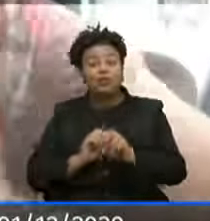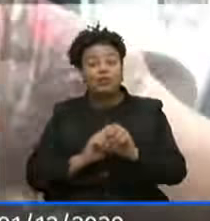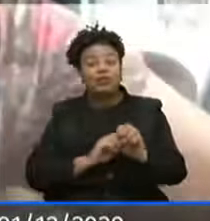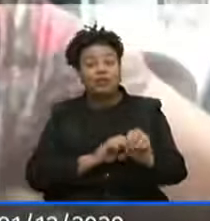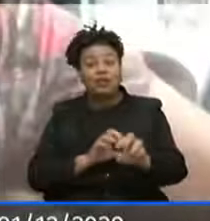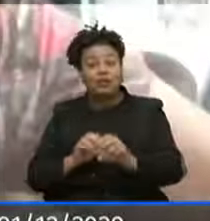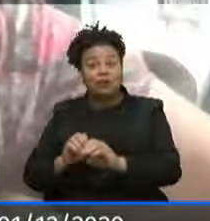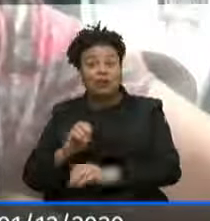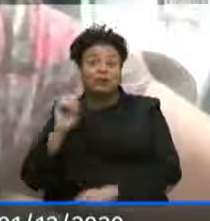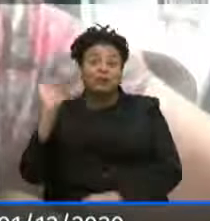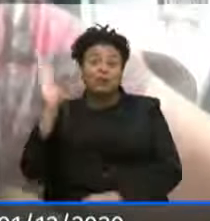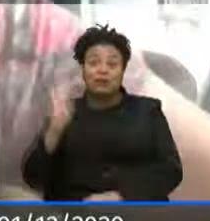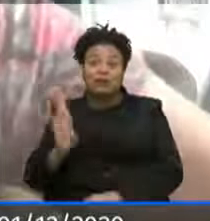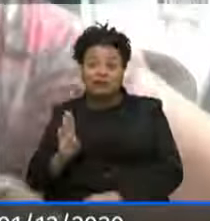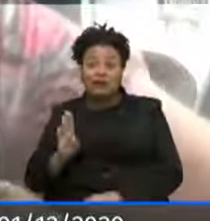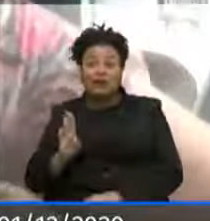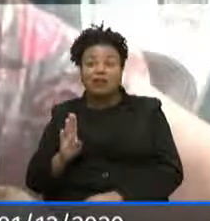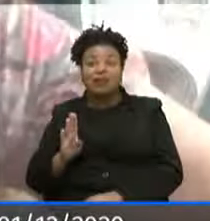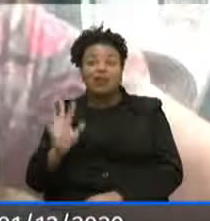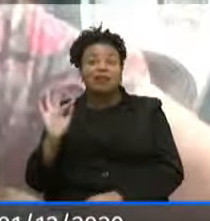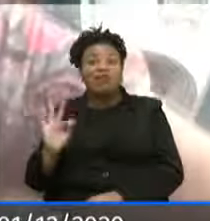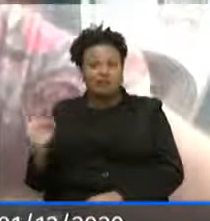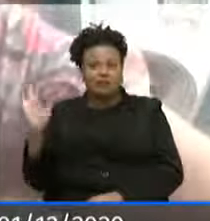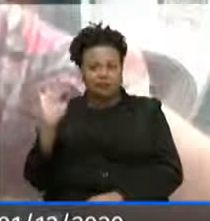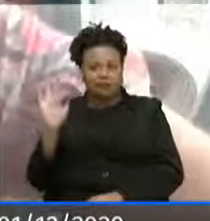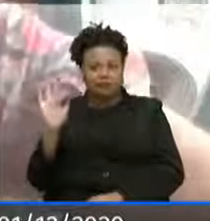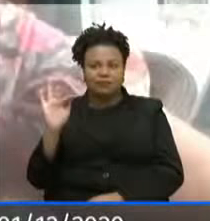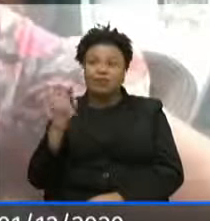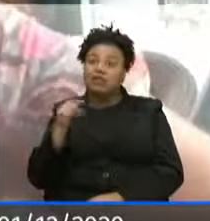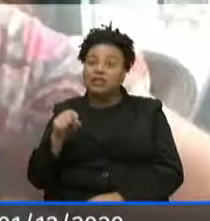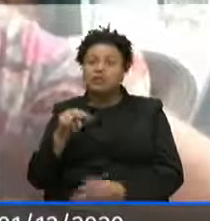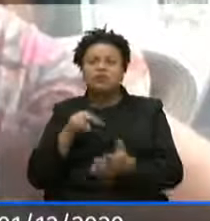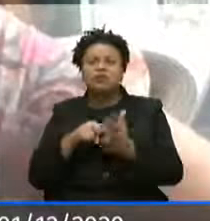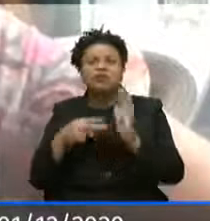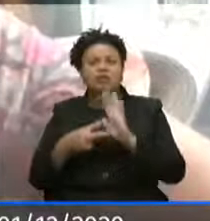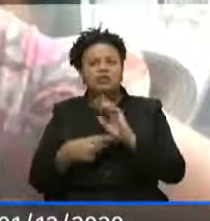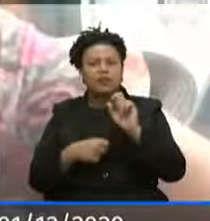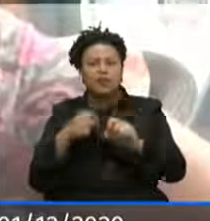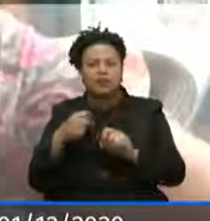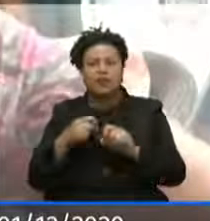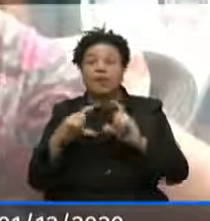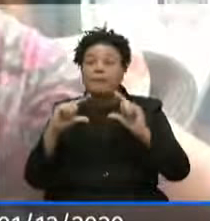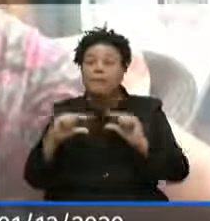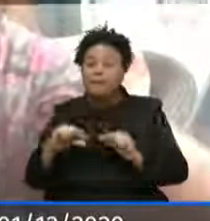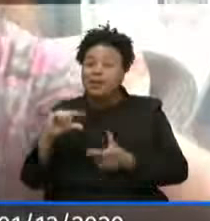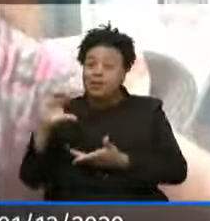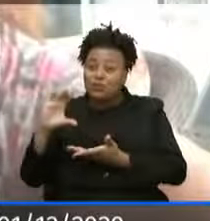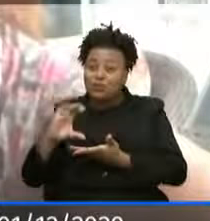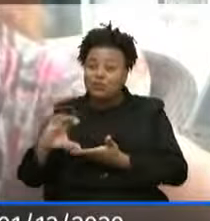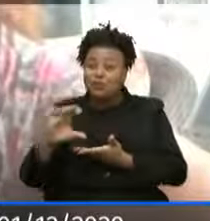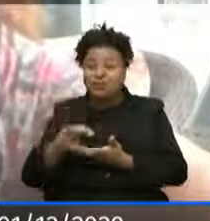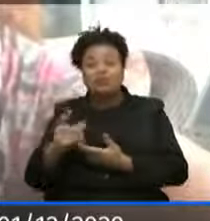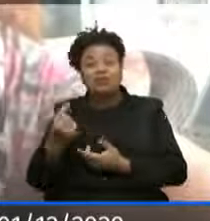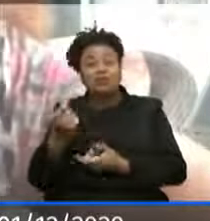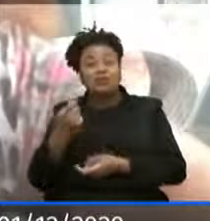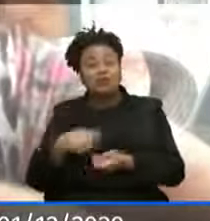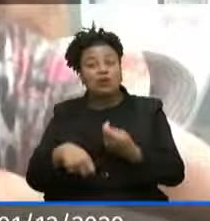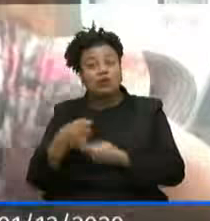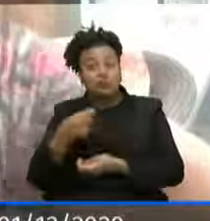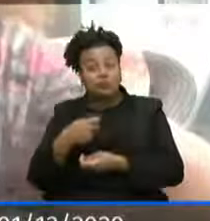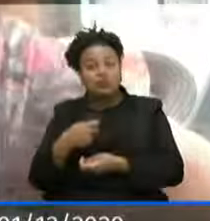educação brasileira por parte da União. E isso significa menos investimento na